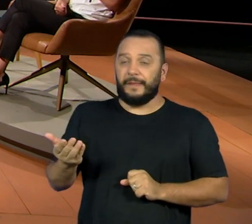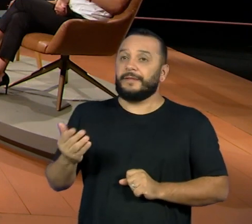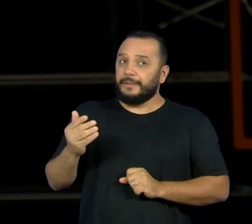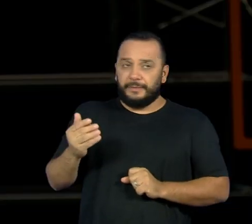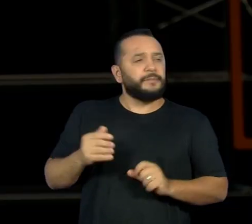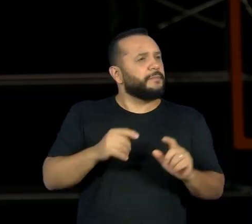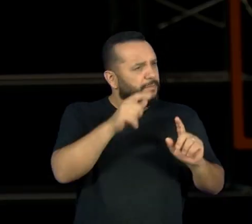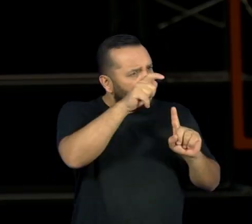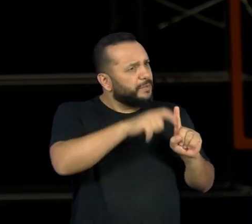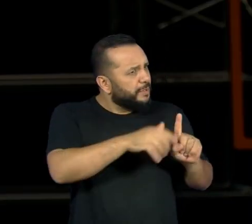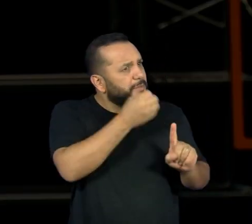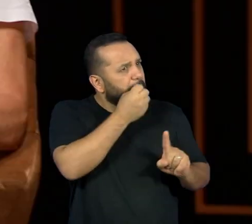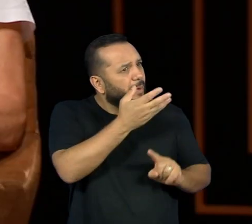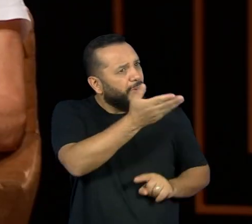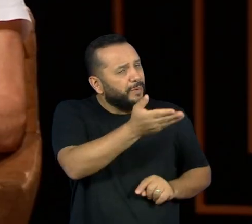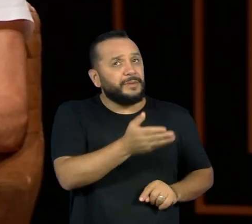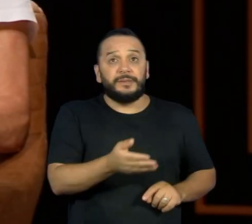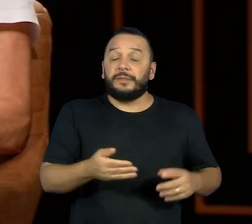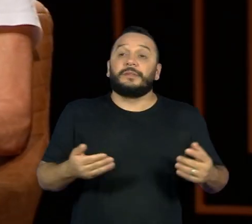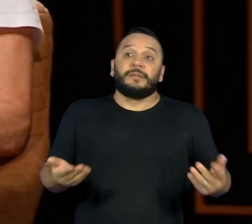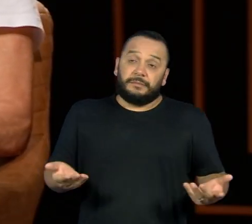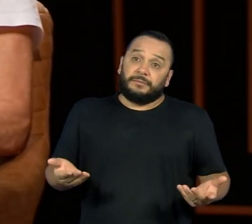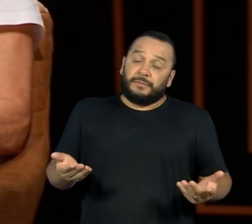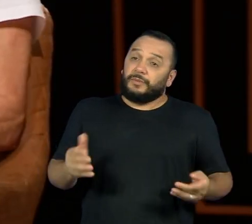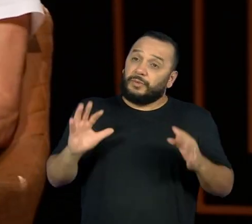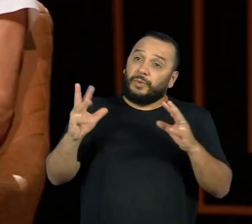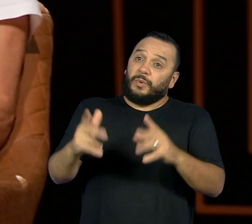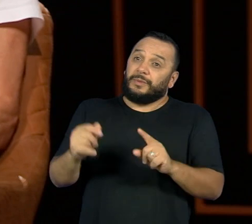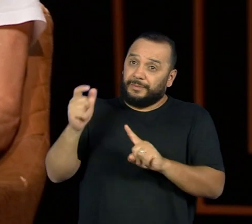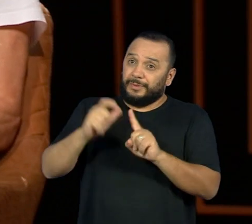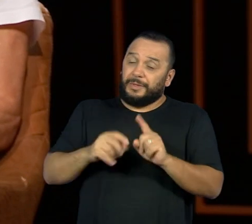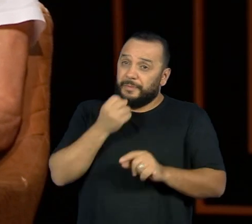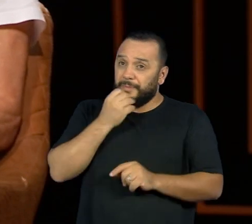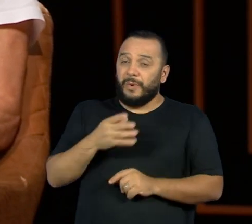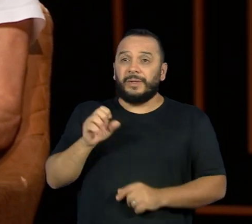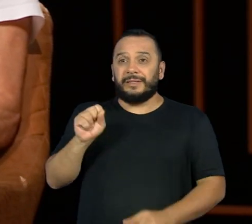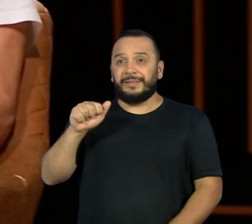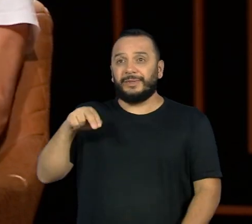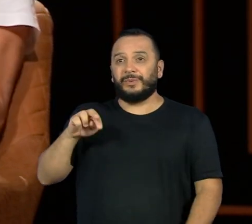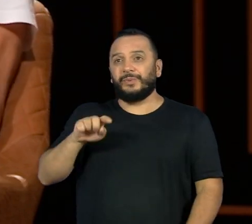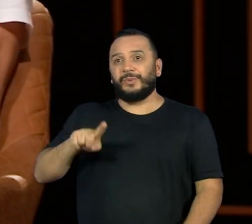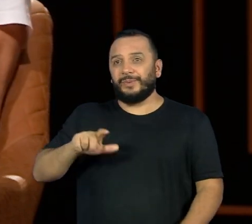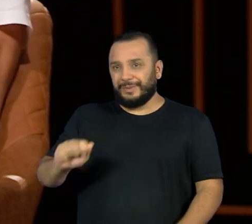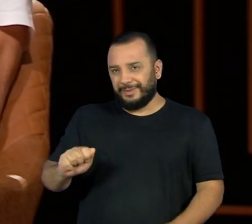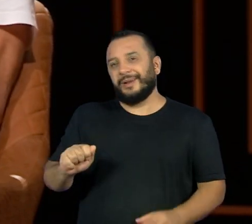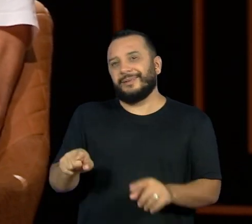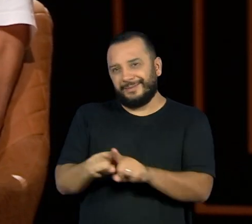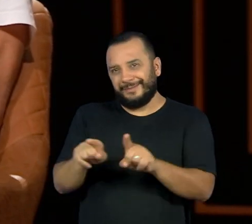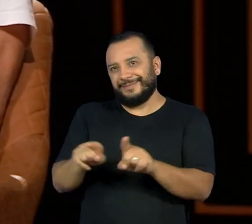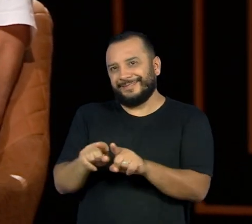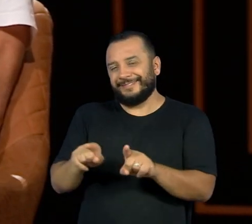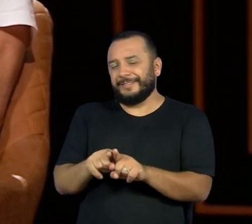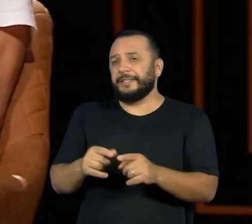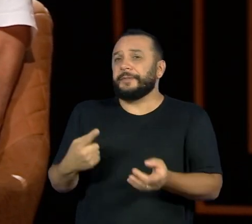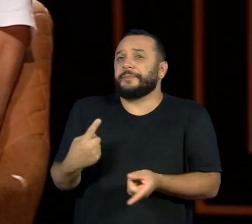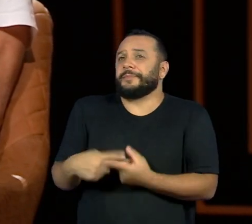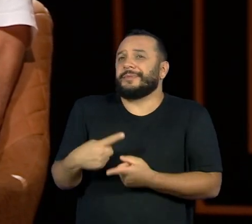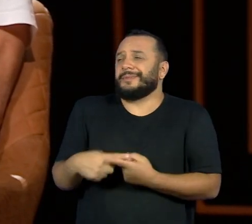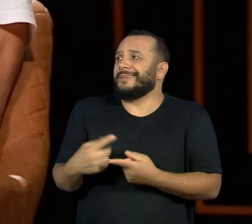personagem bom, né? Não, todos. O da Santuza era maravilhoso, porque ali não tinha como